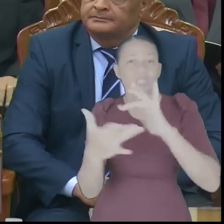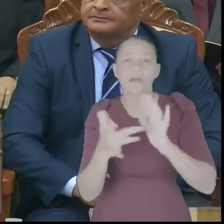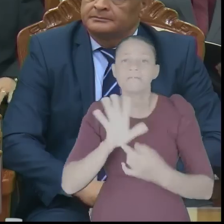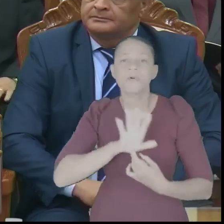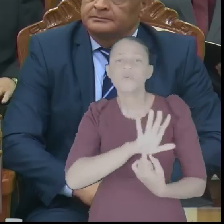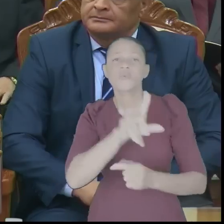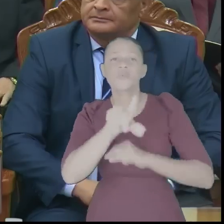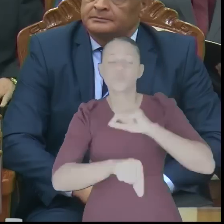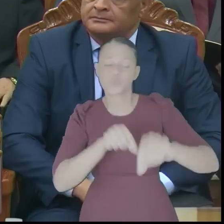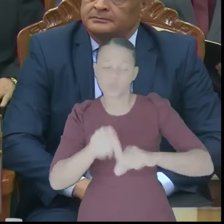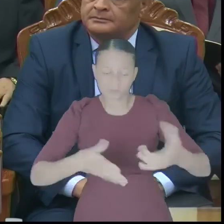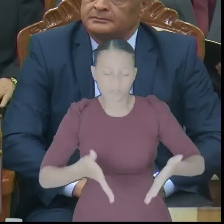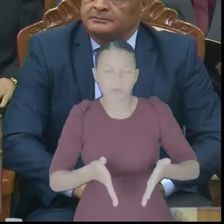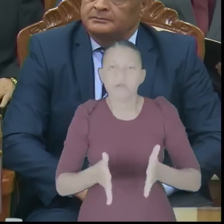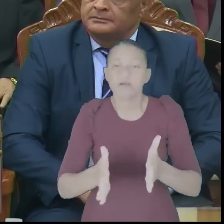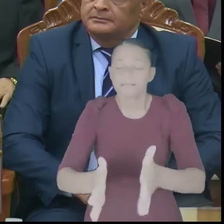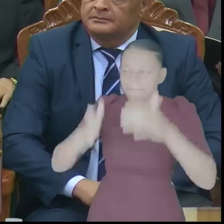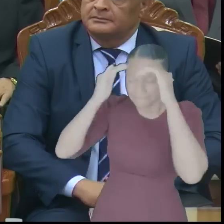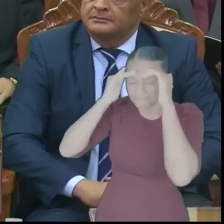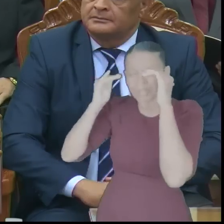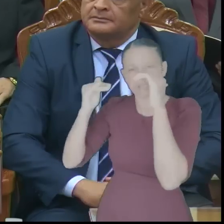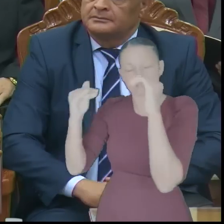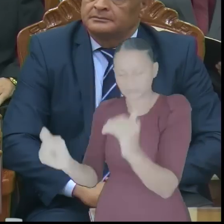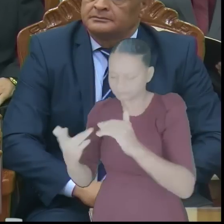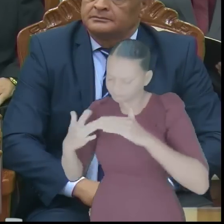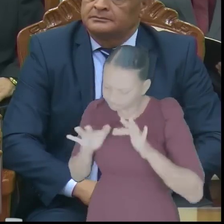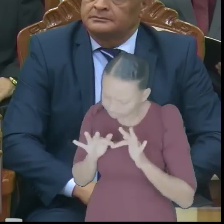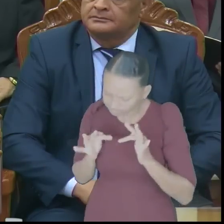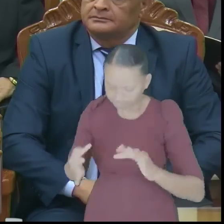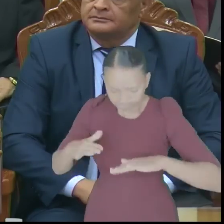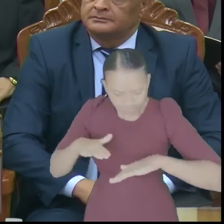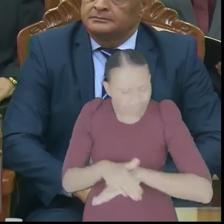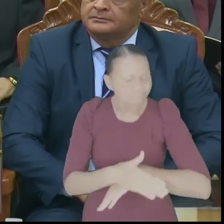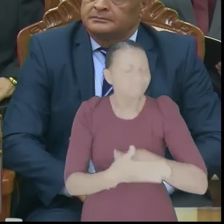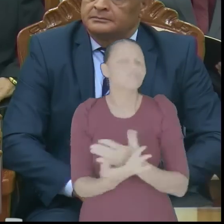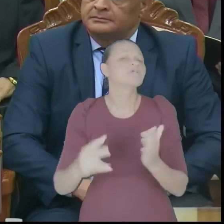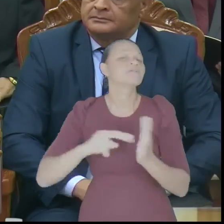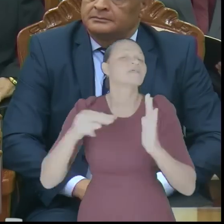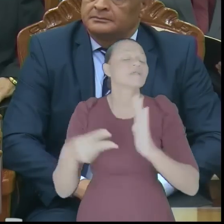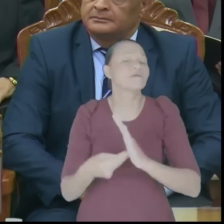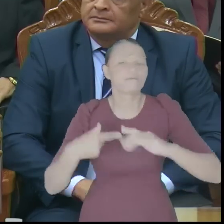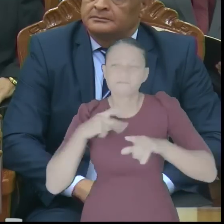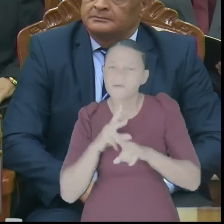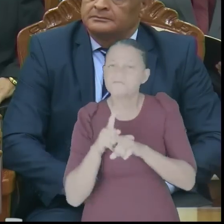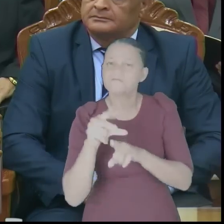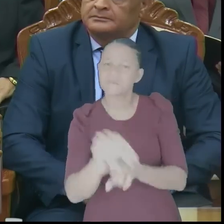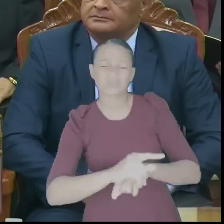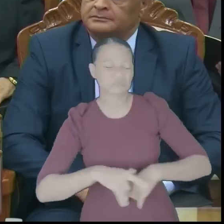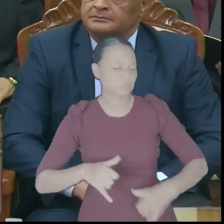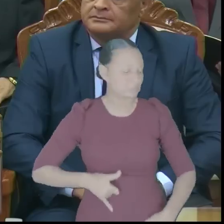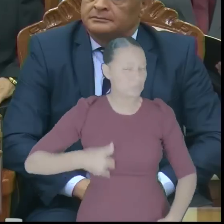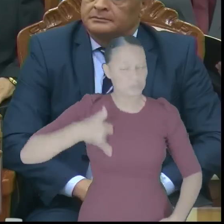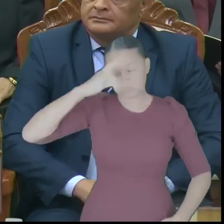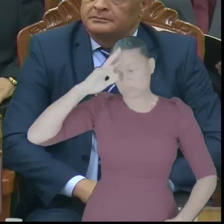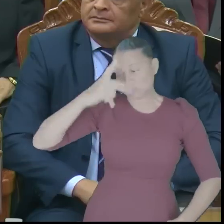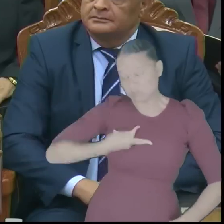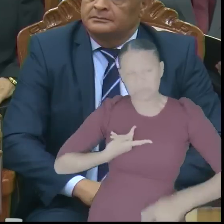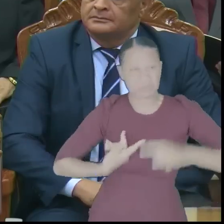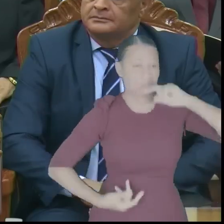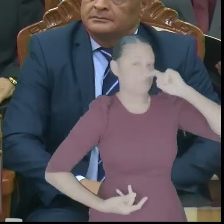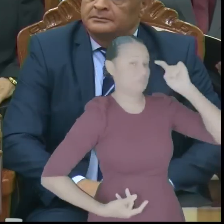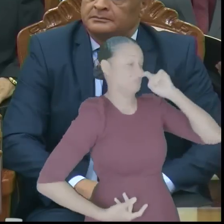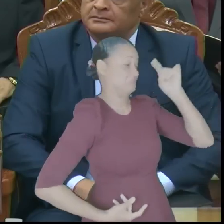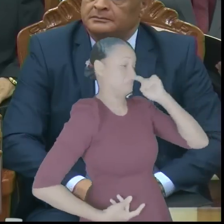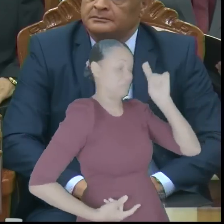que o caminho da obediência, da humilhação, é o caminho da vitória. Toda soberba, todo espírito de grandeza, todo espírito